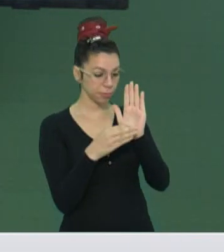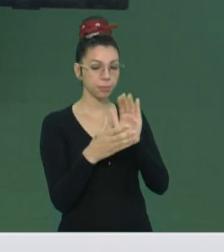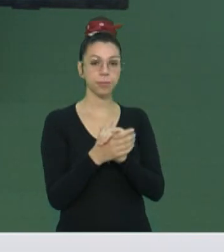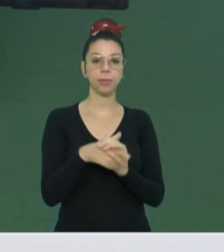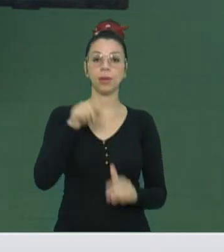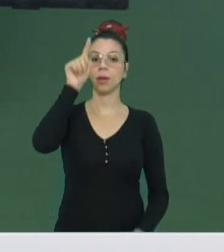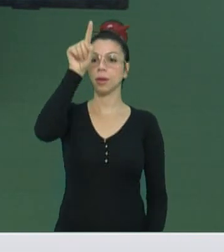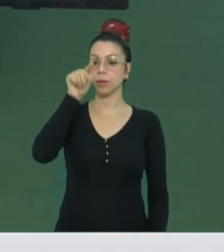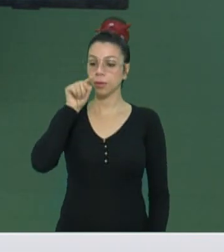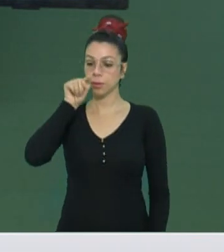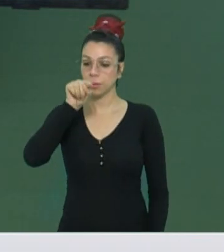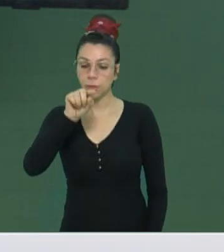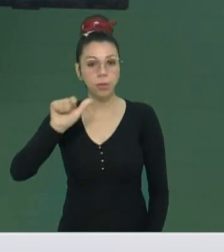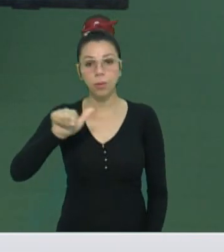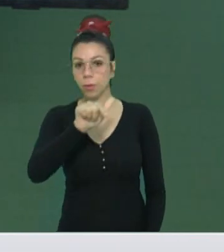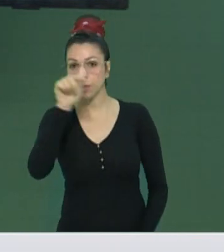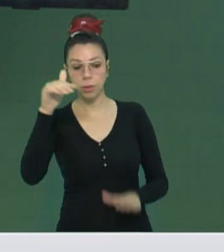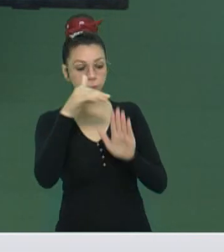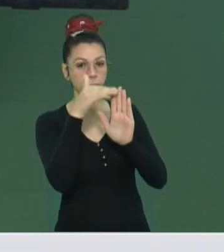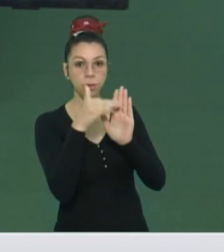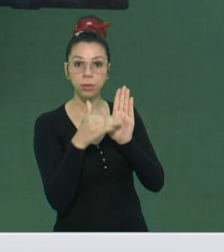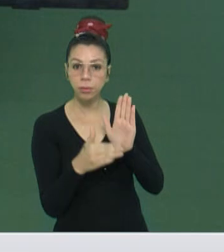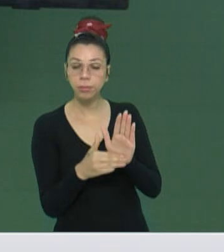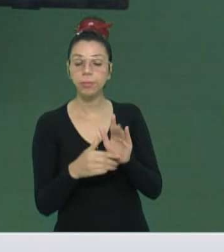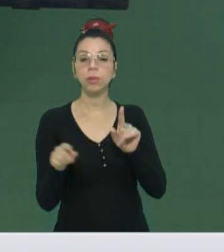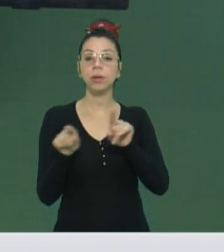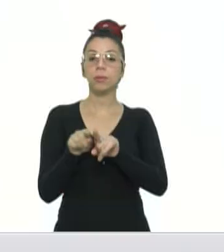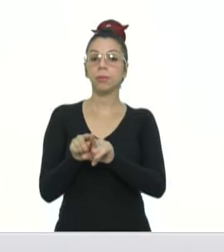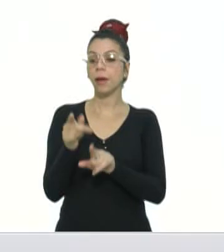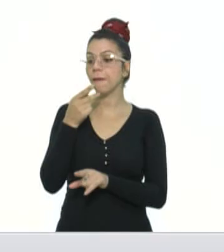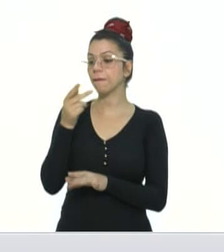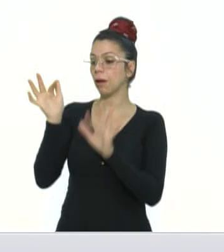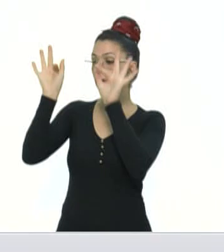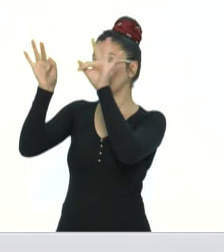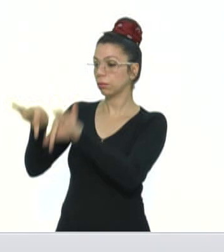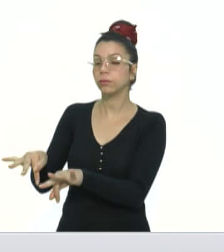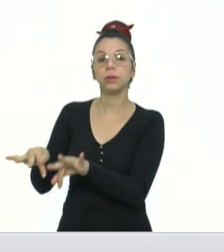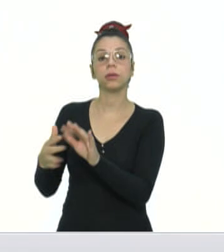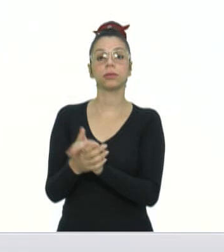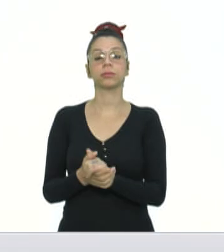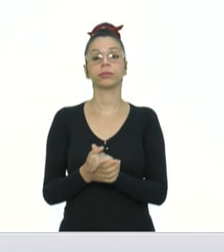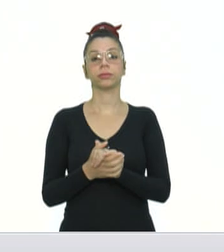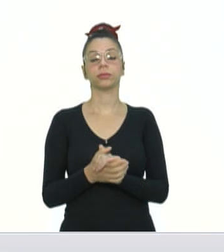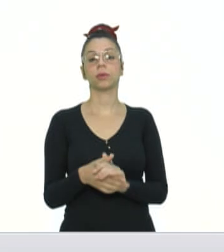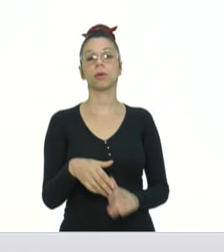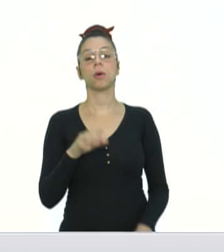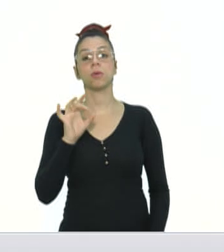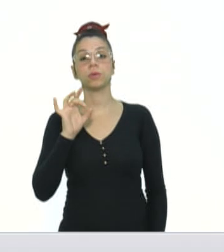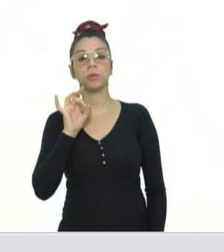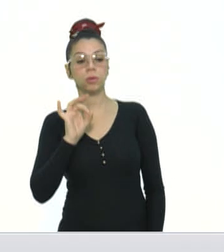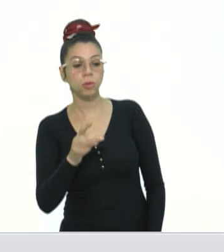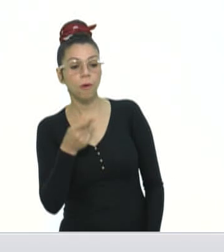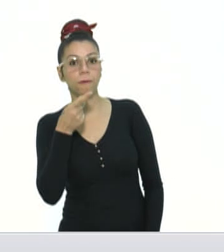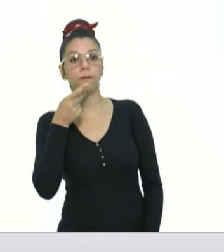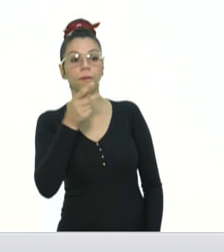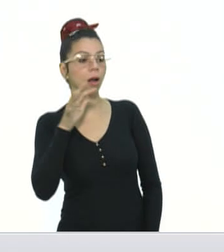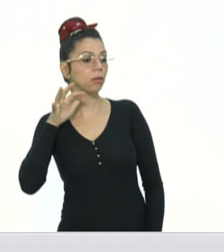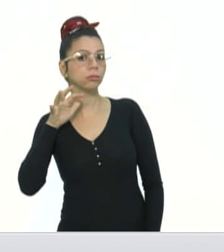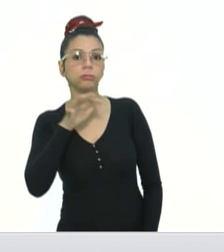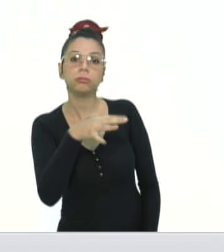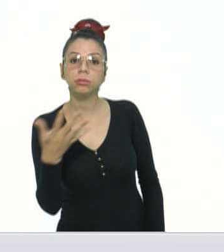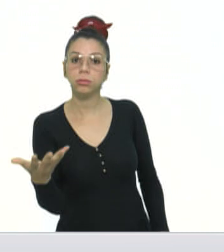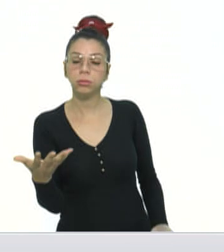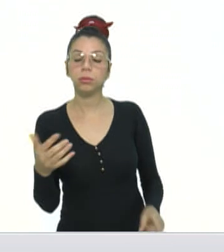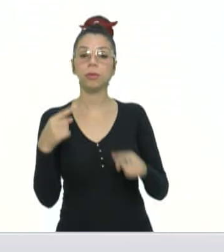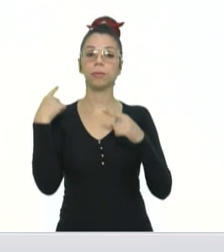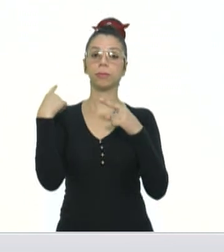elemento, que demonstra alguns... E a fala final, só se fala nisso, mostrando que em